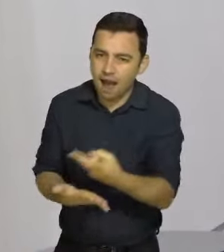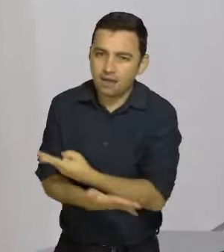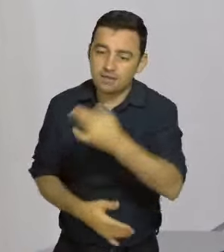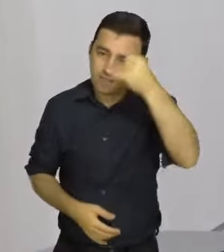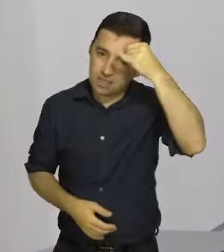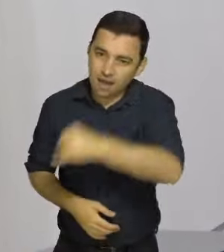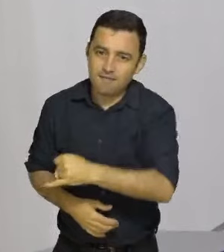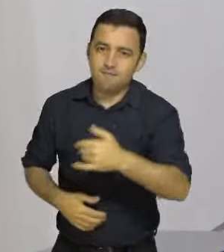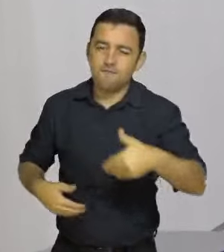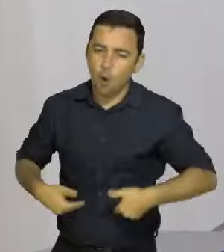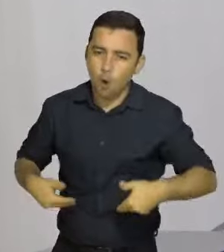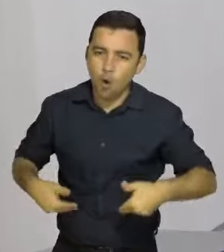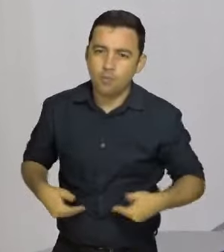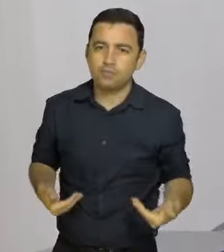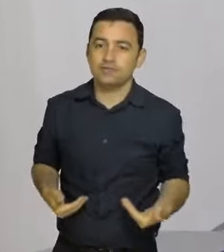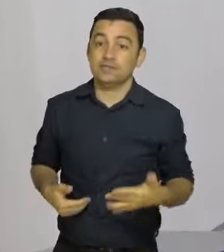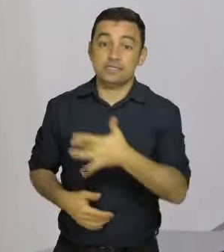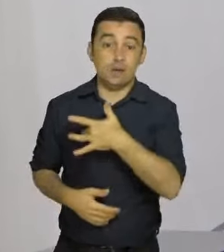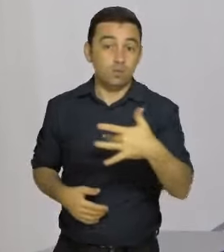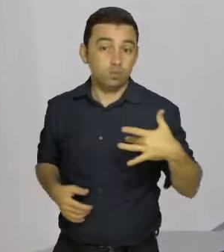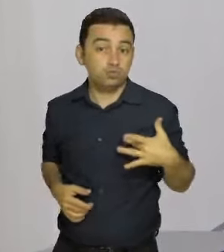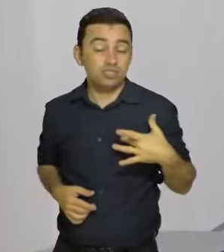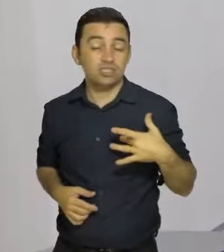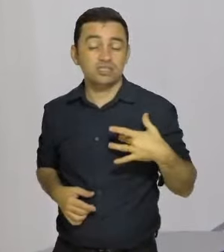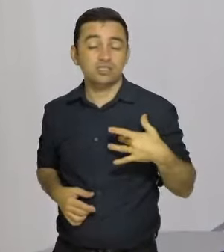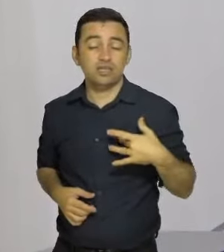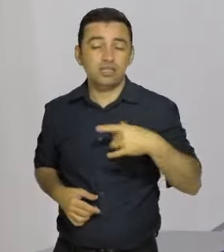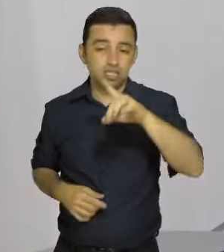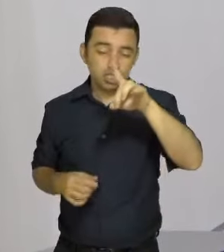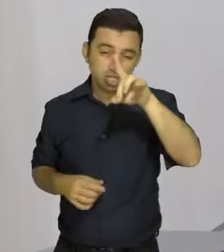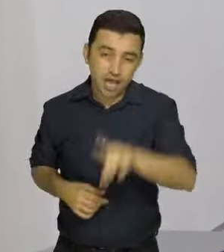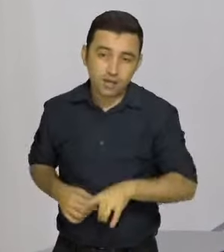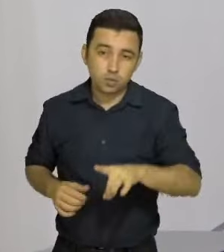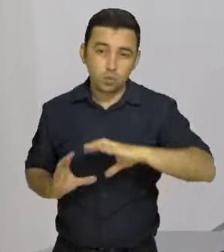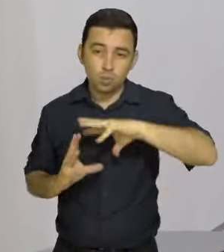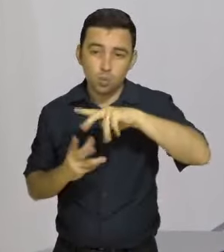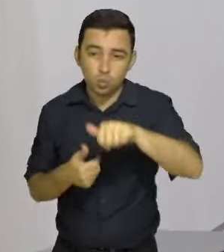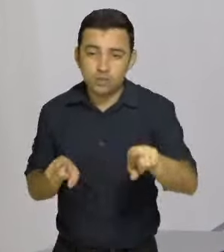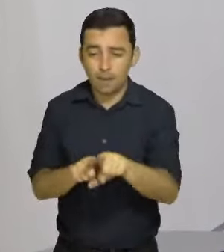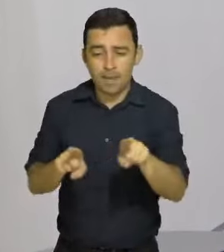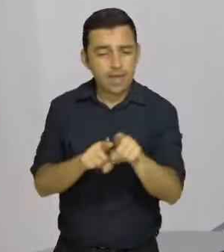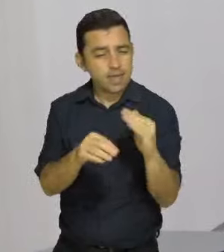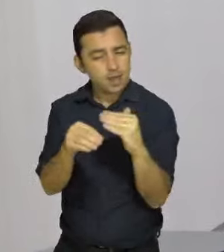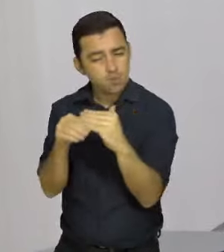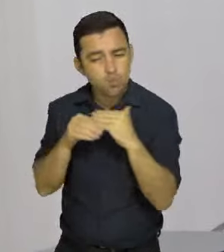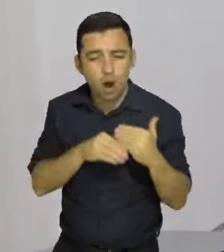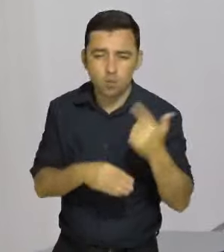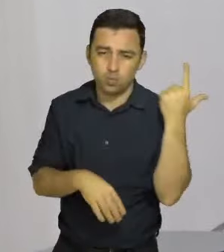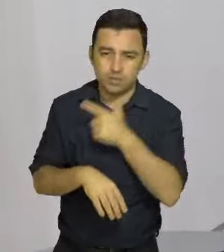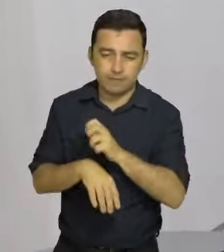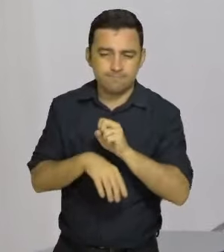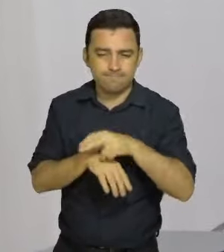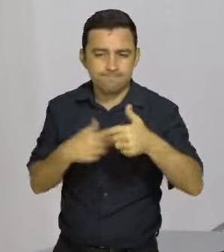fome, saúde como direito universal, igualdade de oportunidades. Porque quando a gente